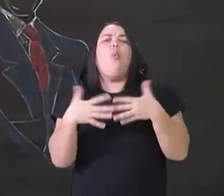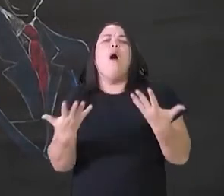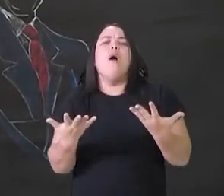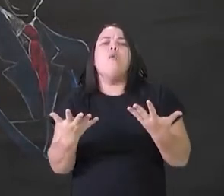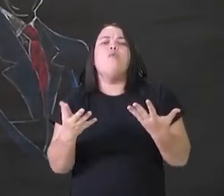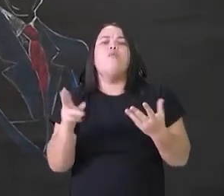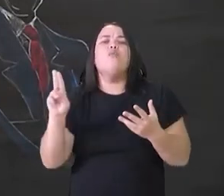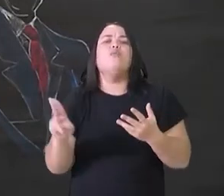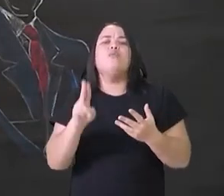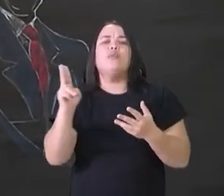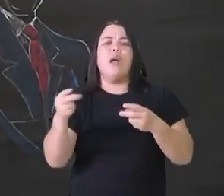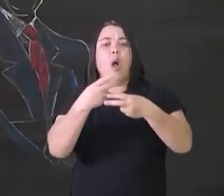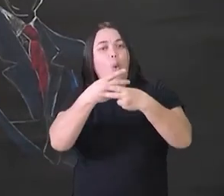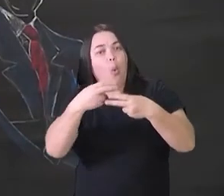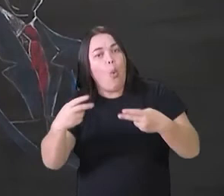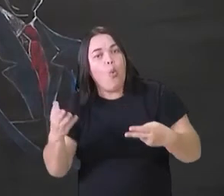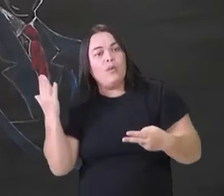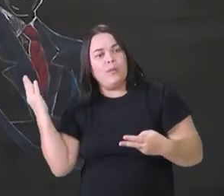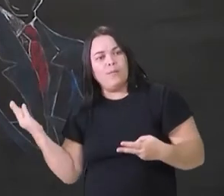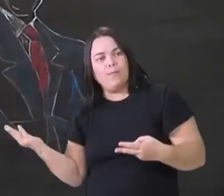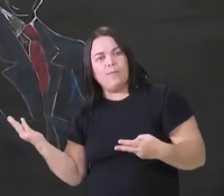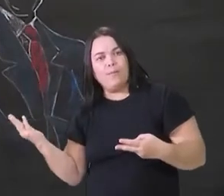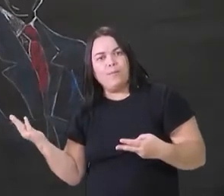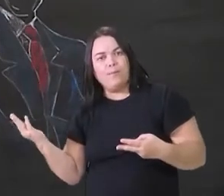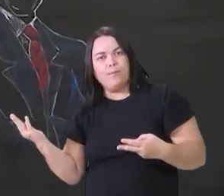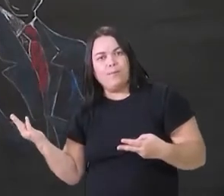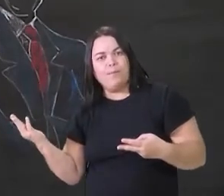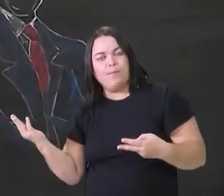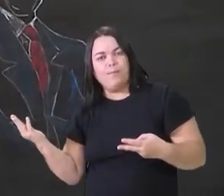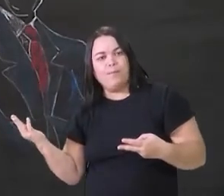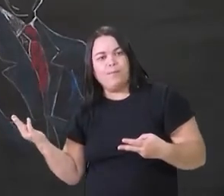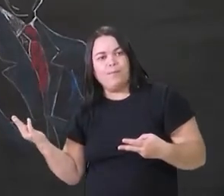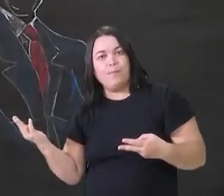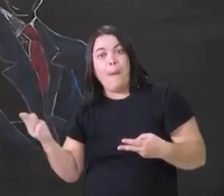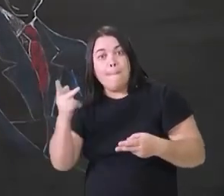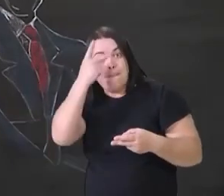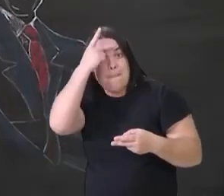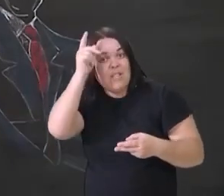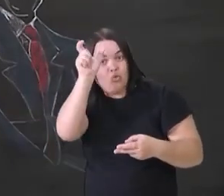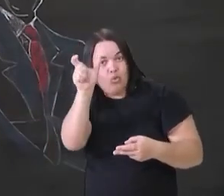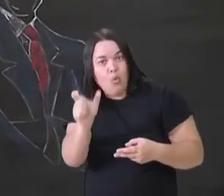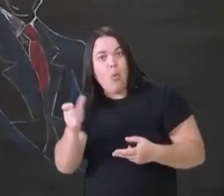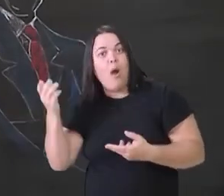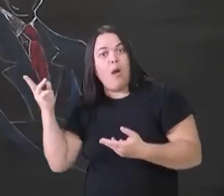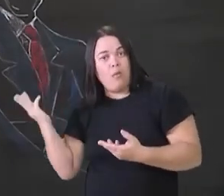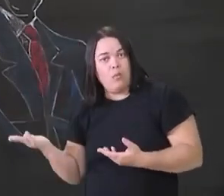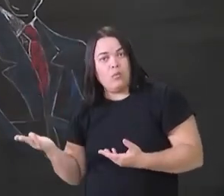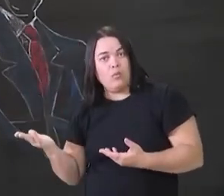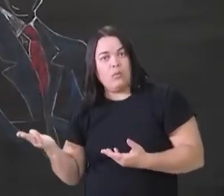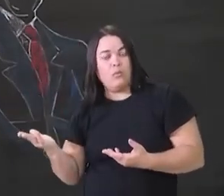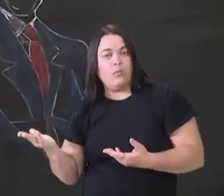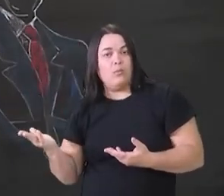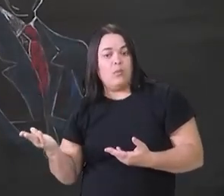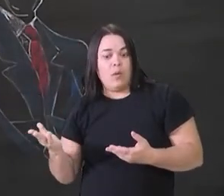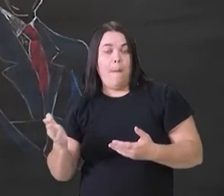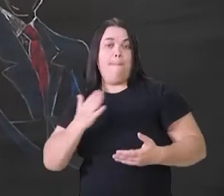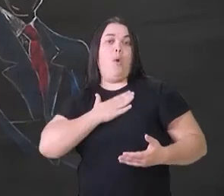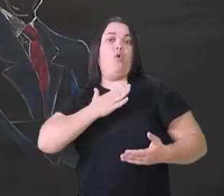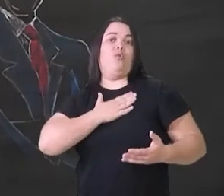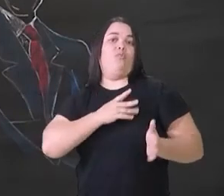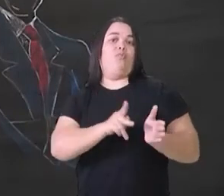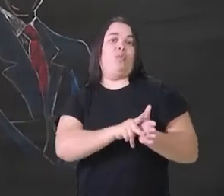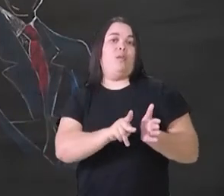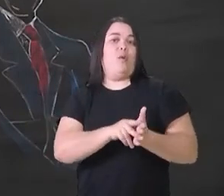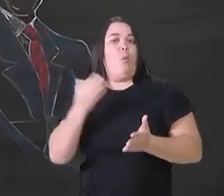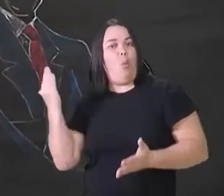caso de coisas, eu uso o that. Se for o caso de pessoas, eu uso who. Quando é posse,